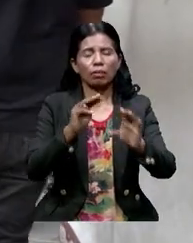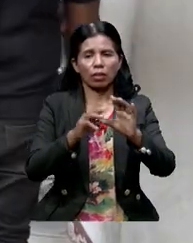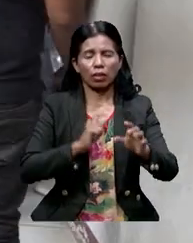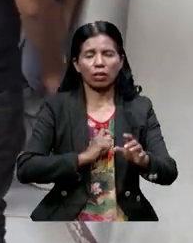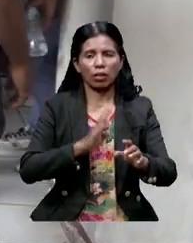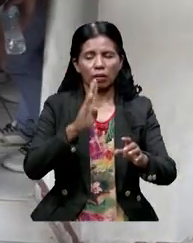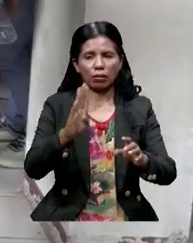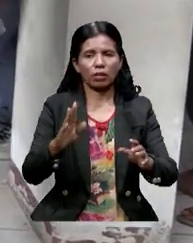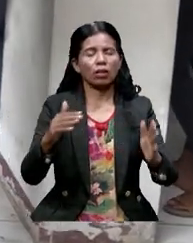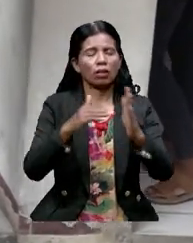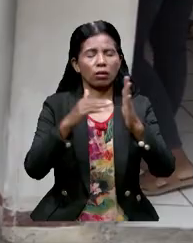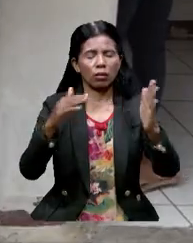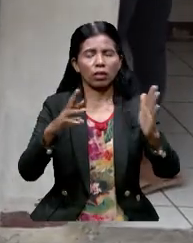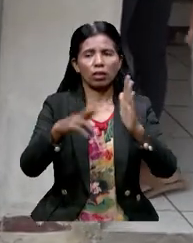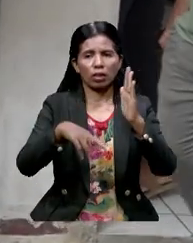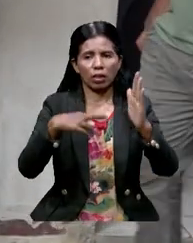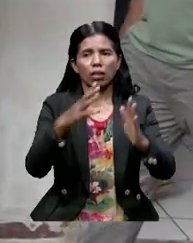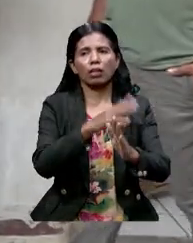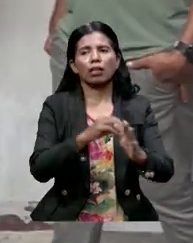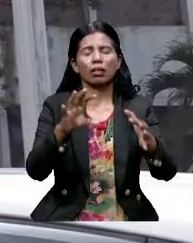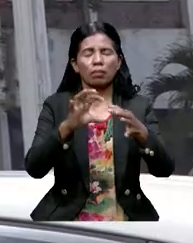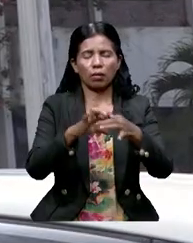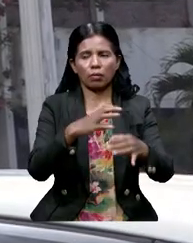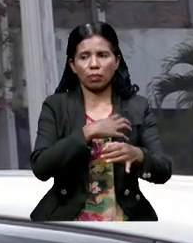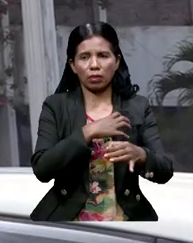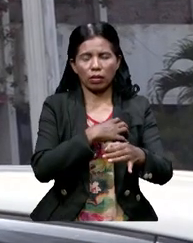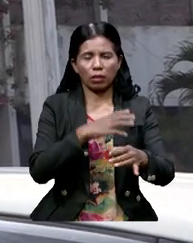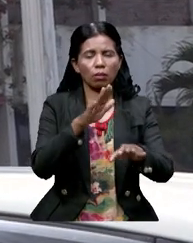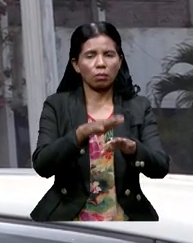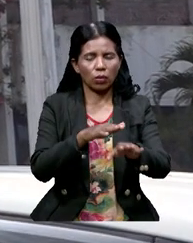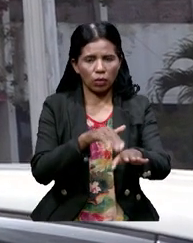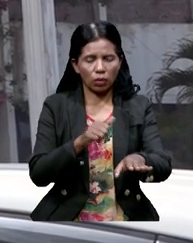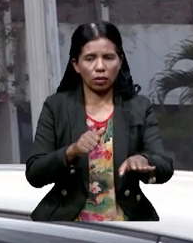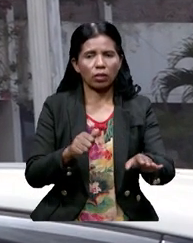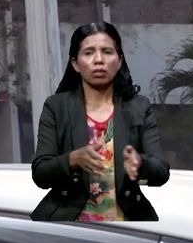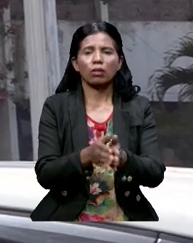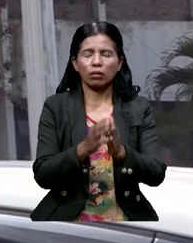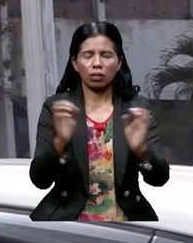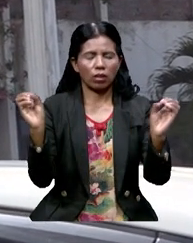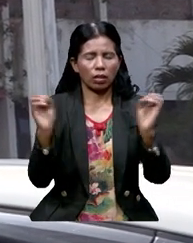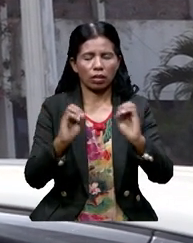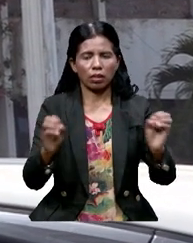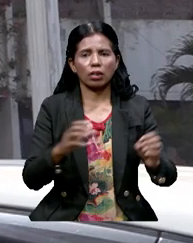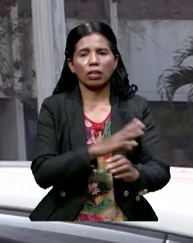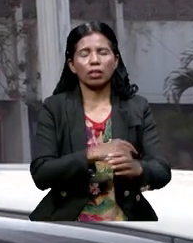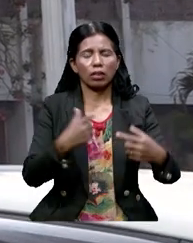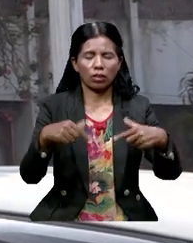no sira contra regra trânsito, no ne membro penitele ne bolo atenção, no moço desentendimento, no